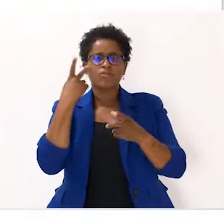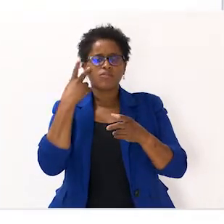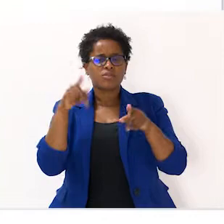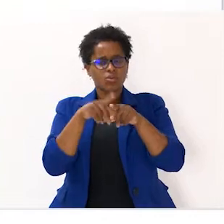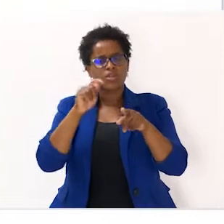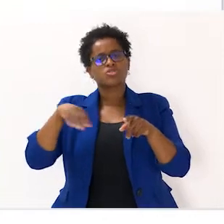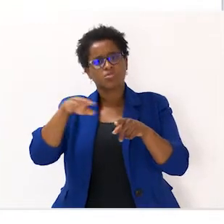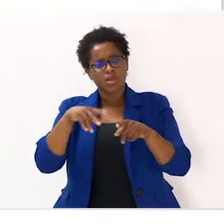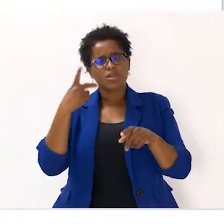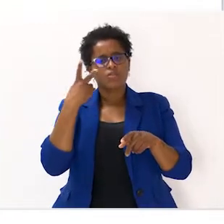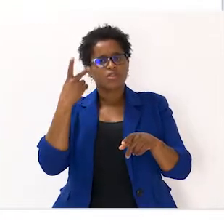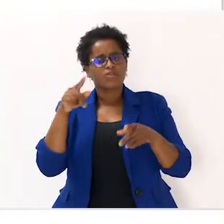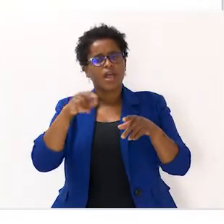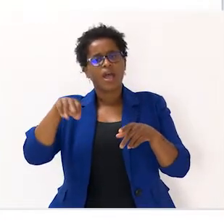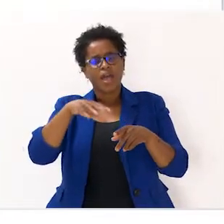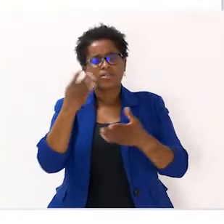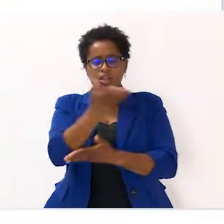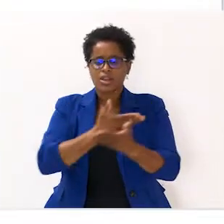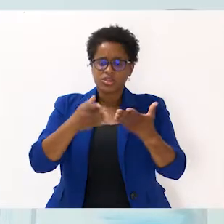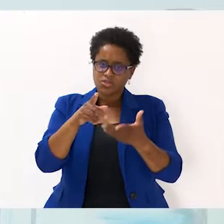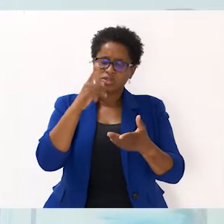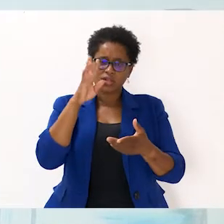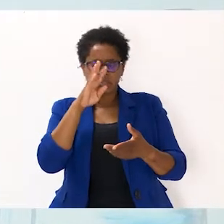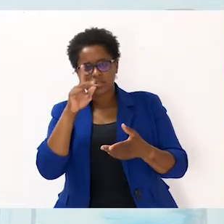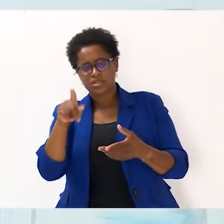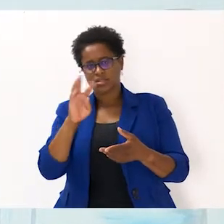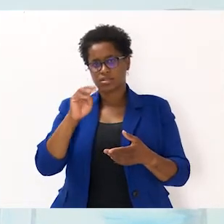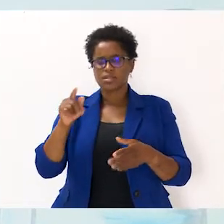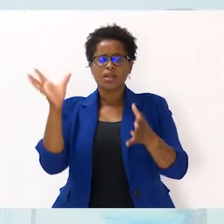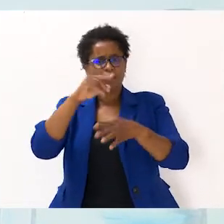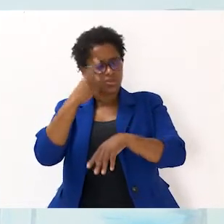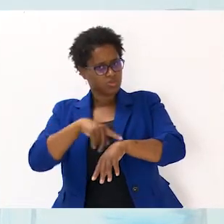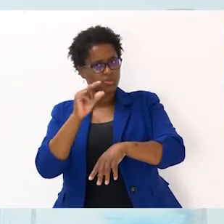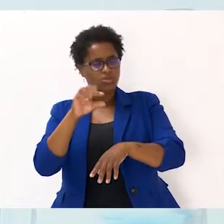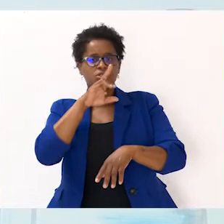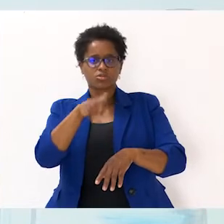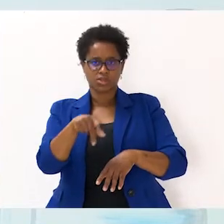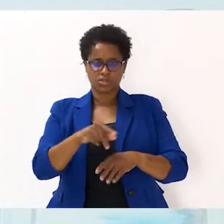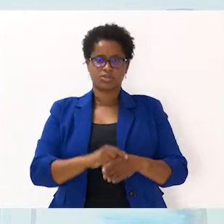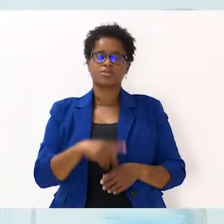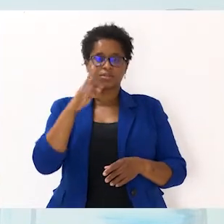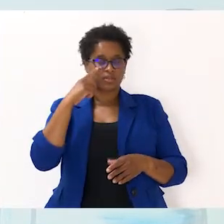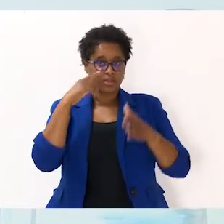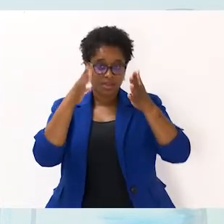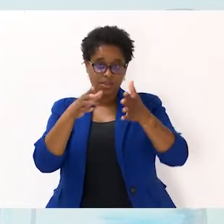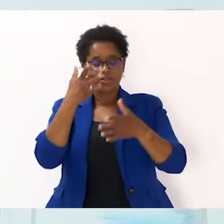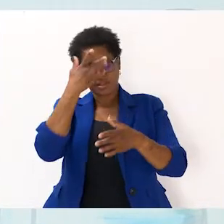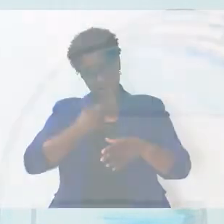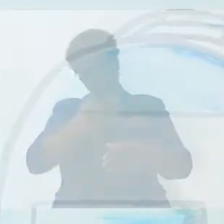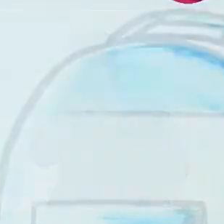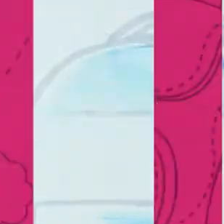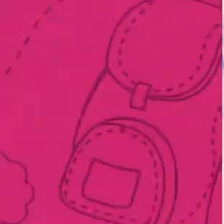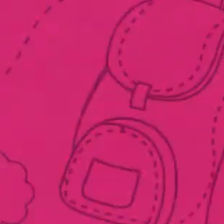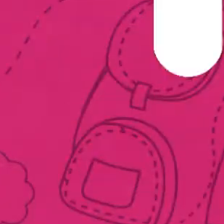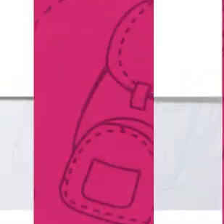área, mantendo relações entre si. Mais um minuto para responder a isso. Se estiveram atentos, vai ser fácil, não é?